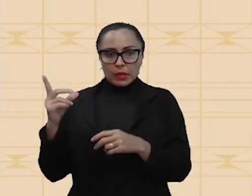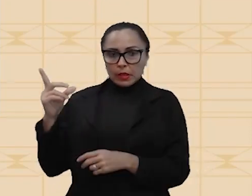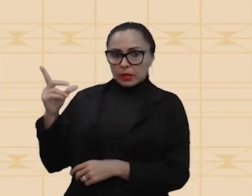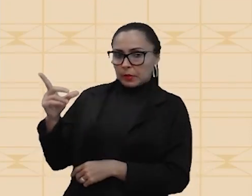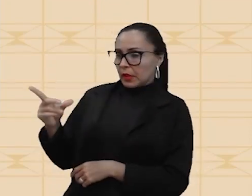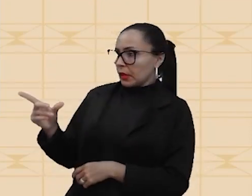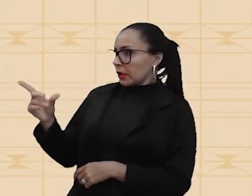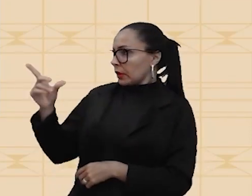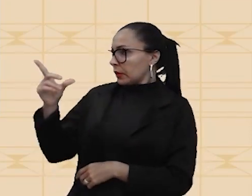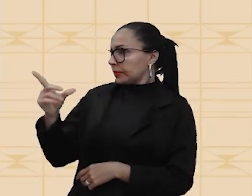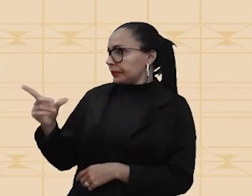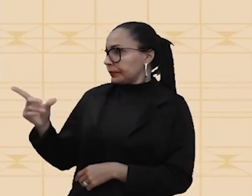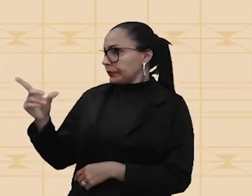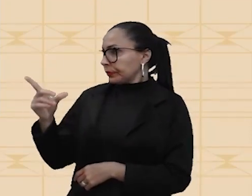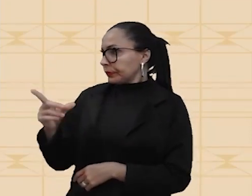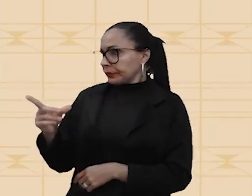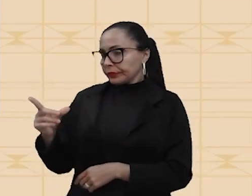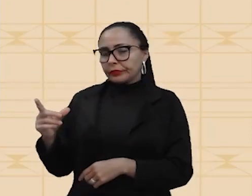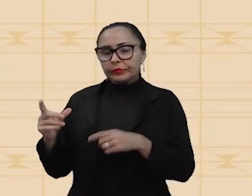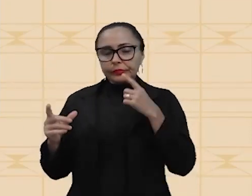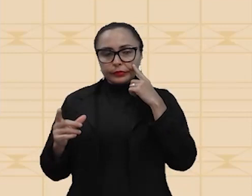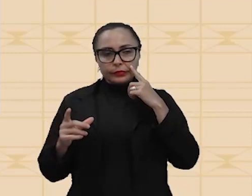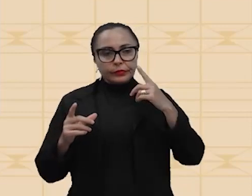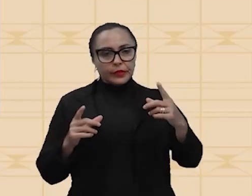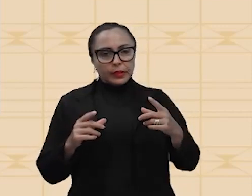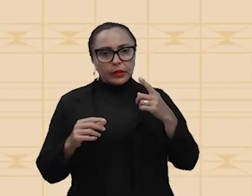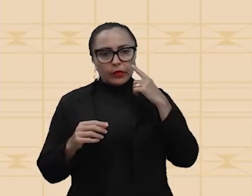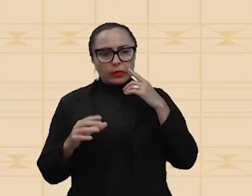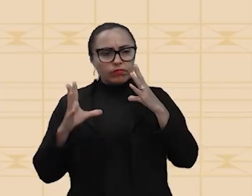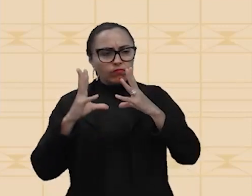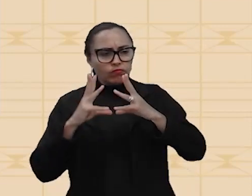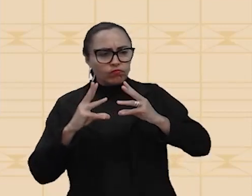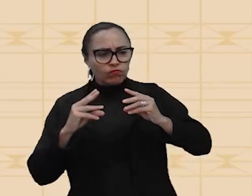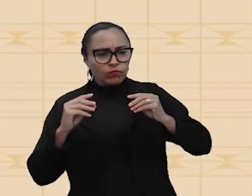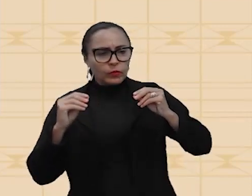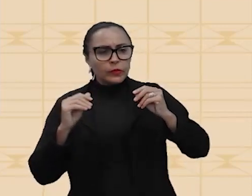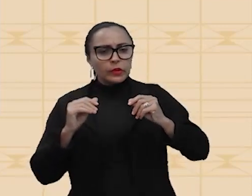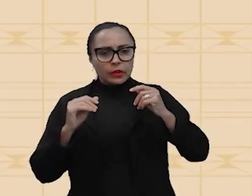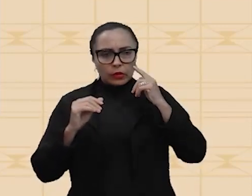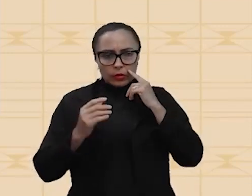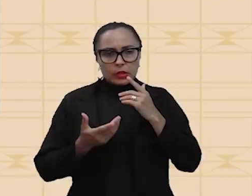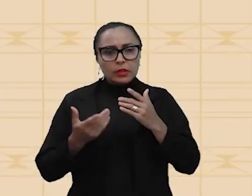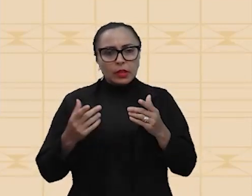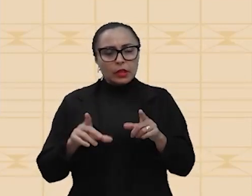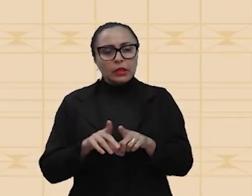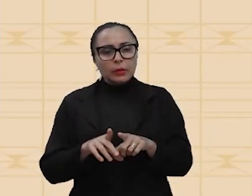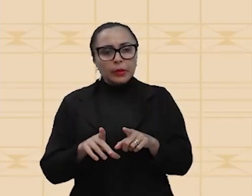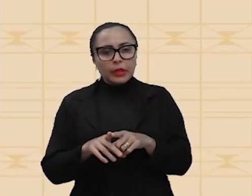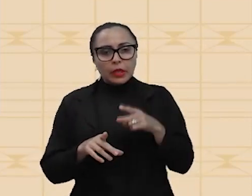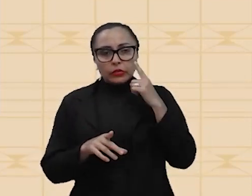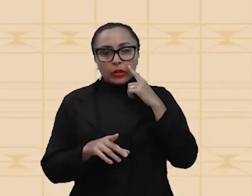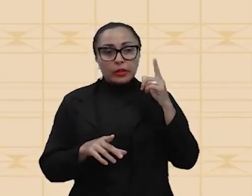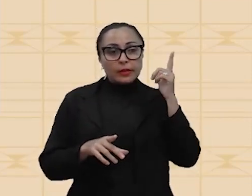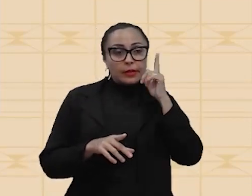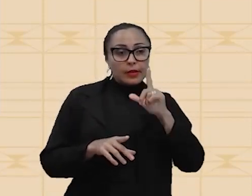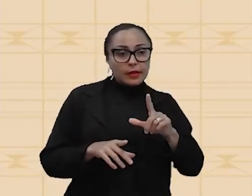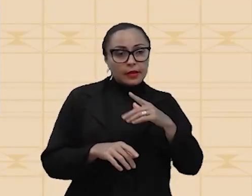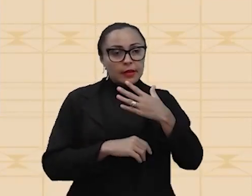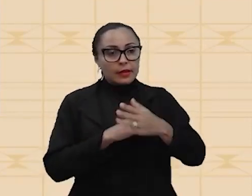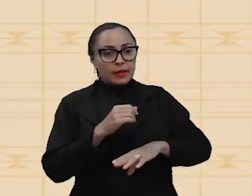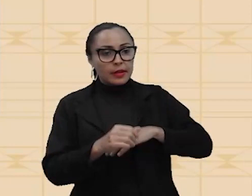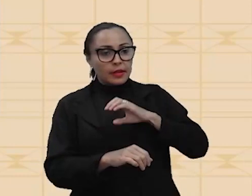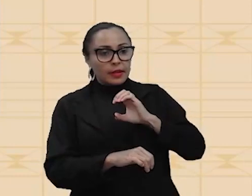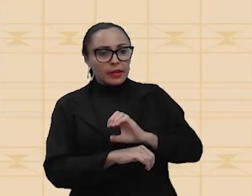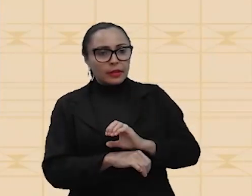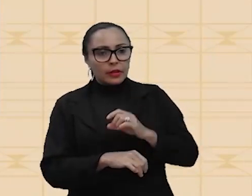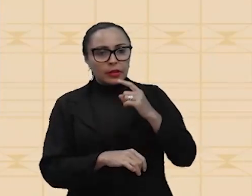perde elétrons, ele vai se oxidar, ele vai ficar corroído. Já aquele que ganha elétrons, ele vai ficar com essa crosta,